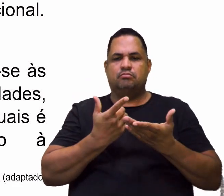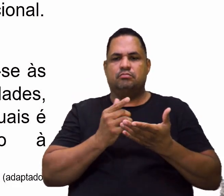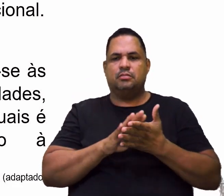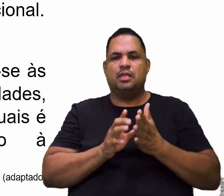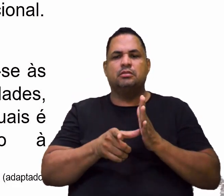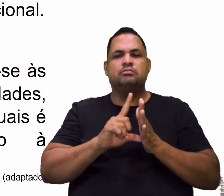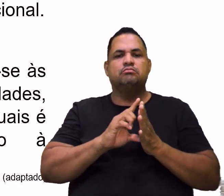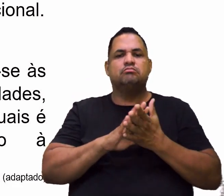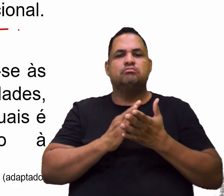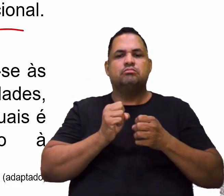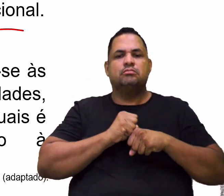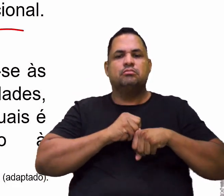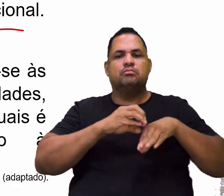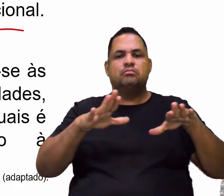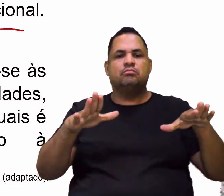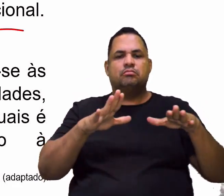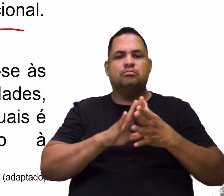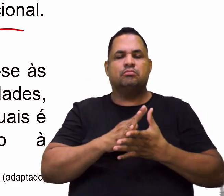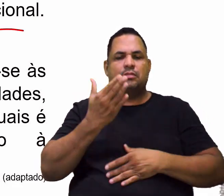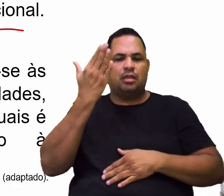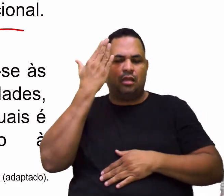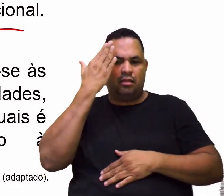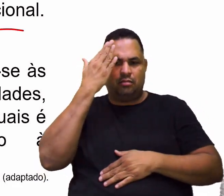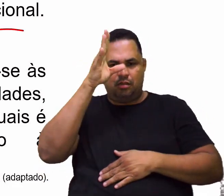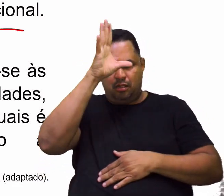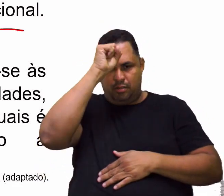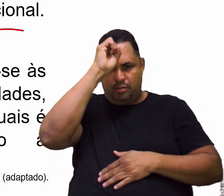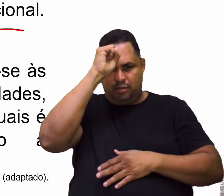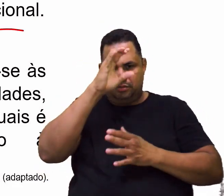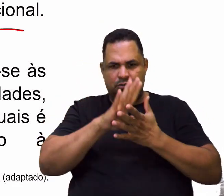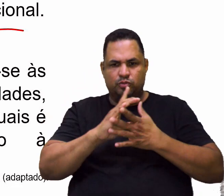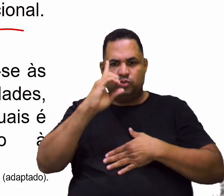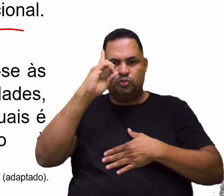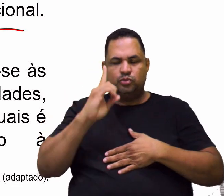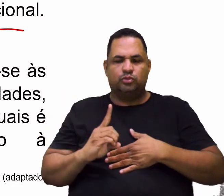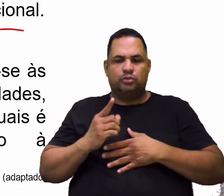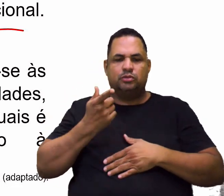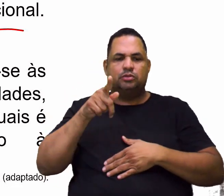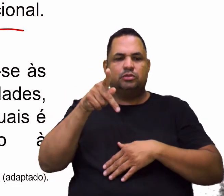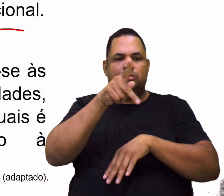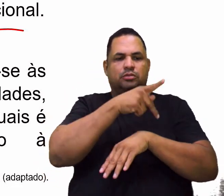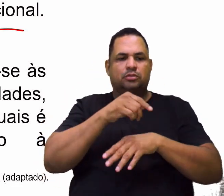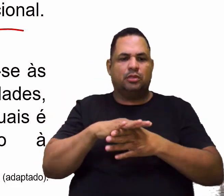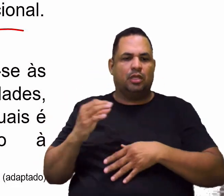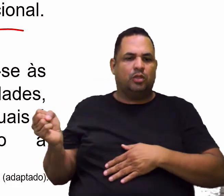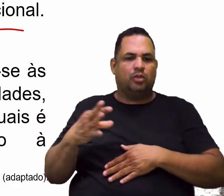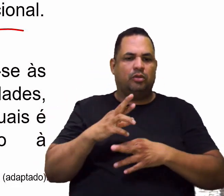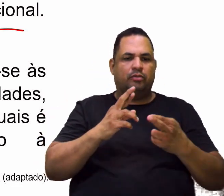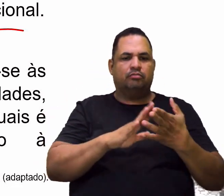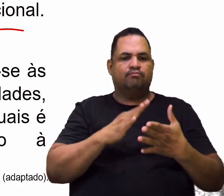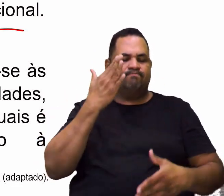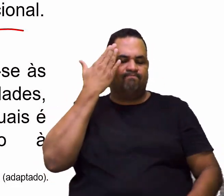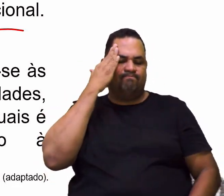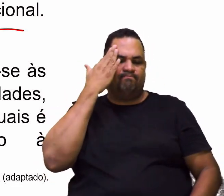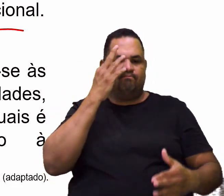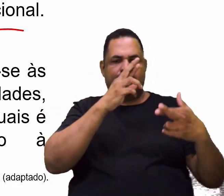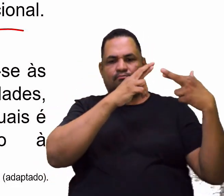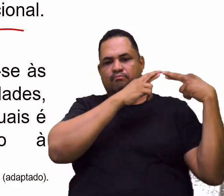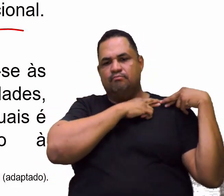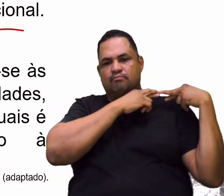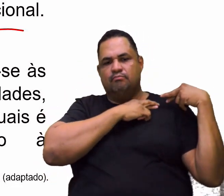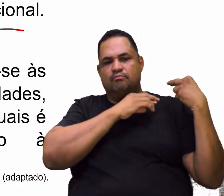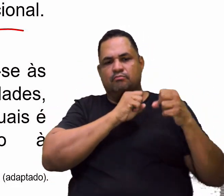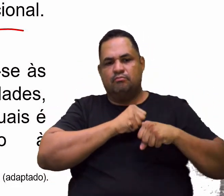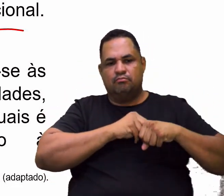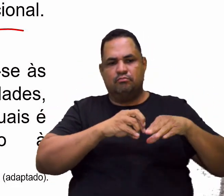até ser incorporado ao direito internacional. A nova noção de responsabilidade estendeu-se a